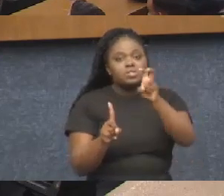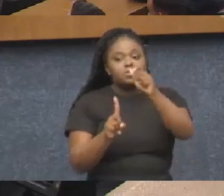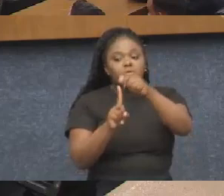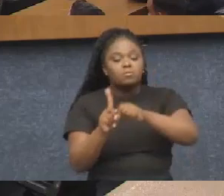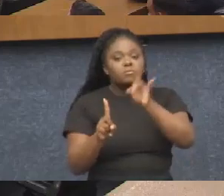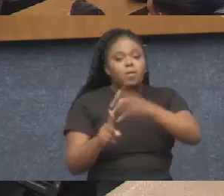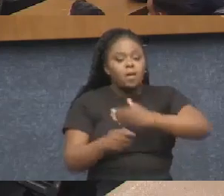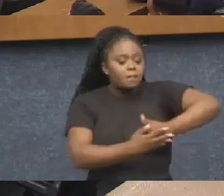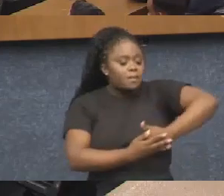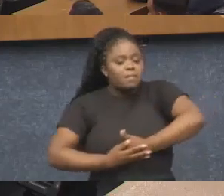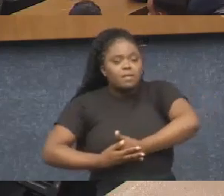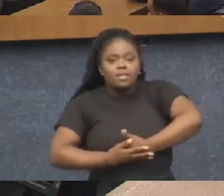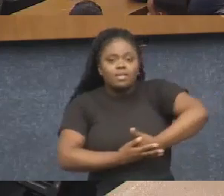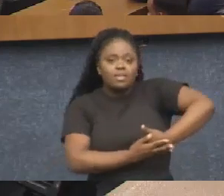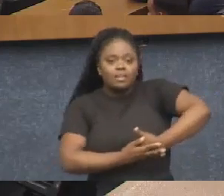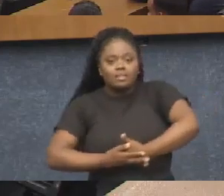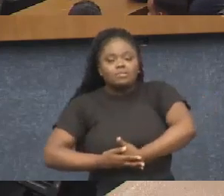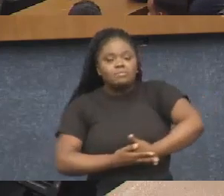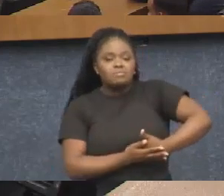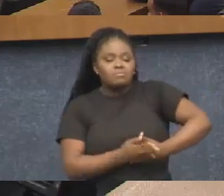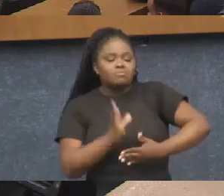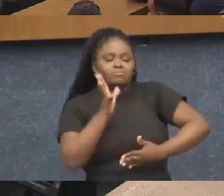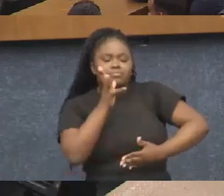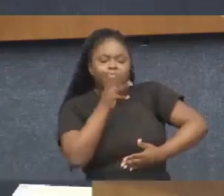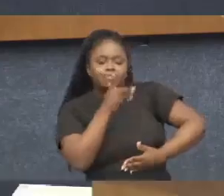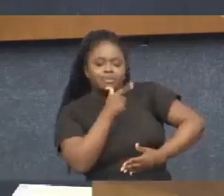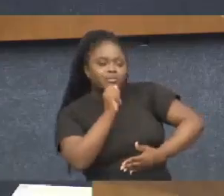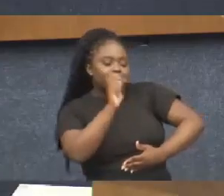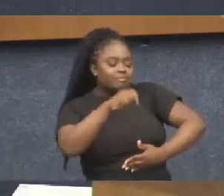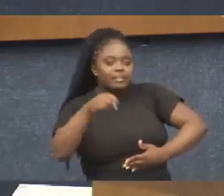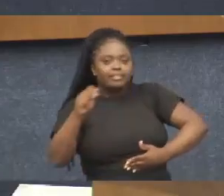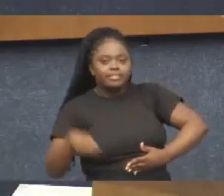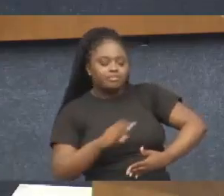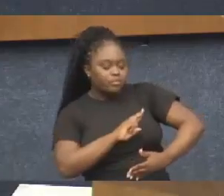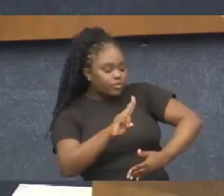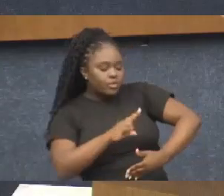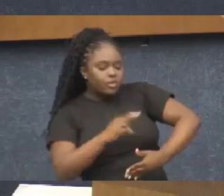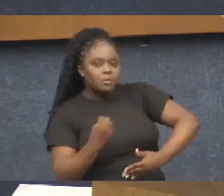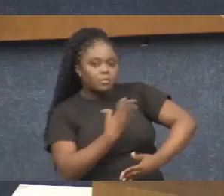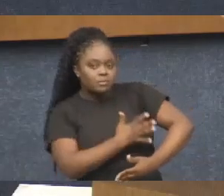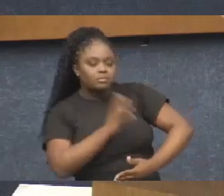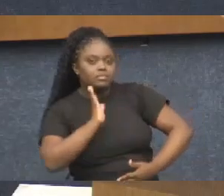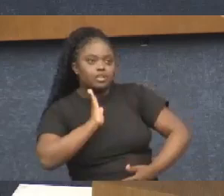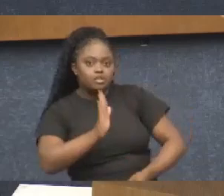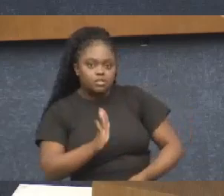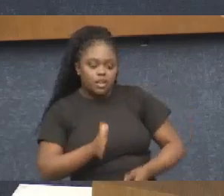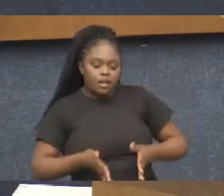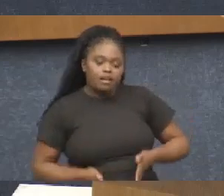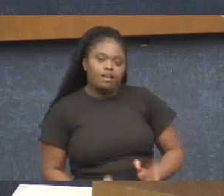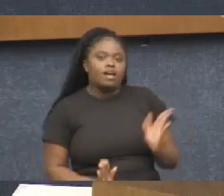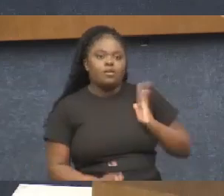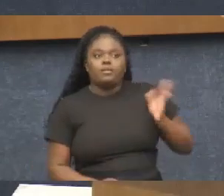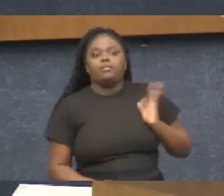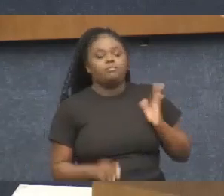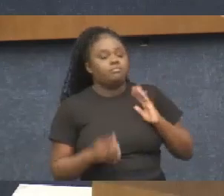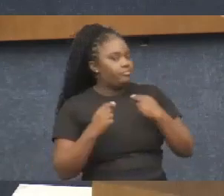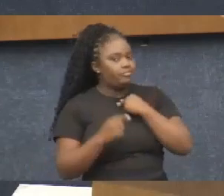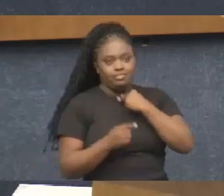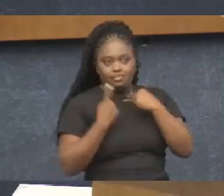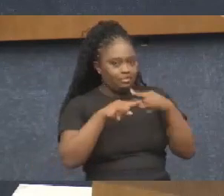tinha nome ele, coitado. Demorou meses para a gente achar um nome para ele, mas ele já nasceu com as vacas gordas, então não pode reclamar de